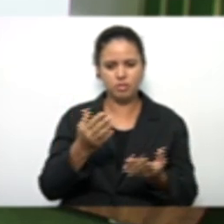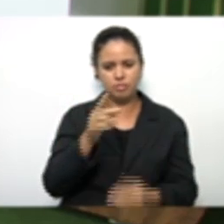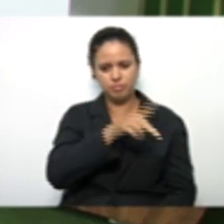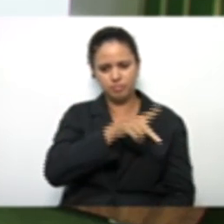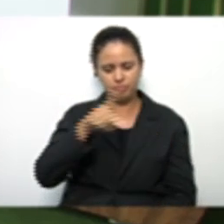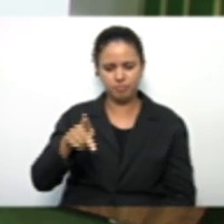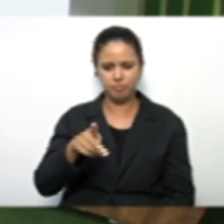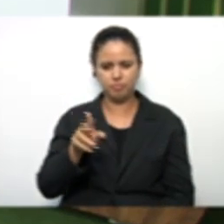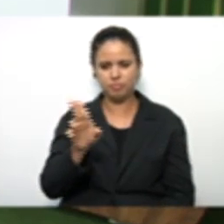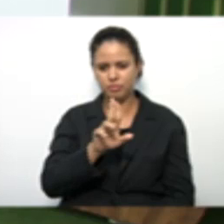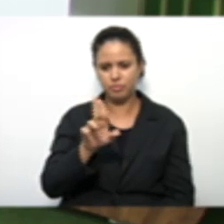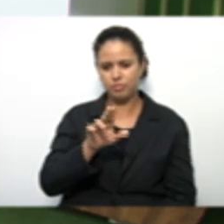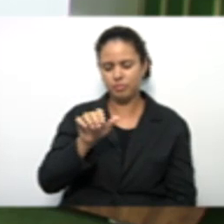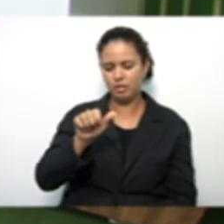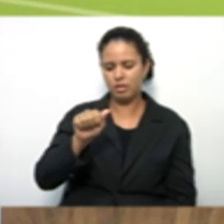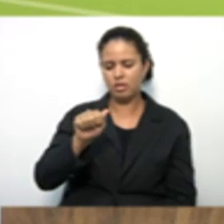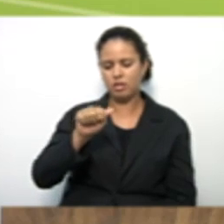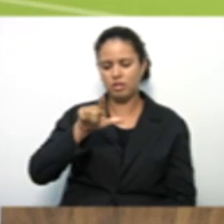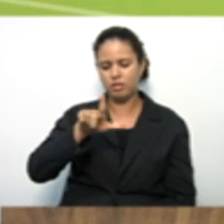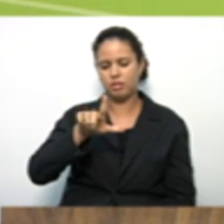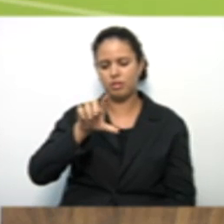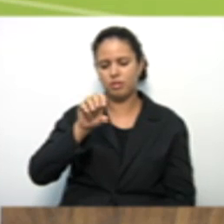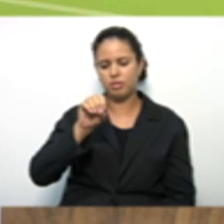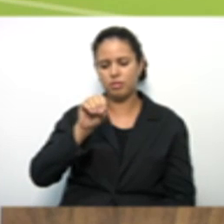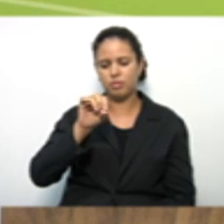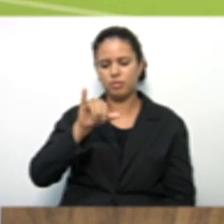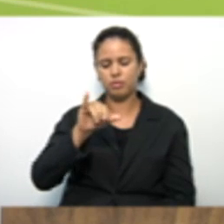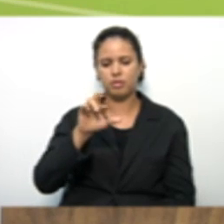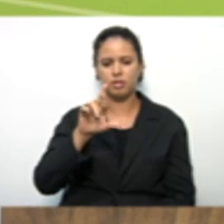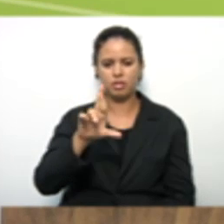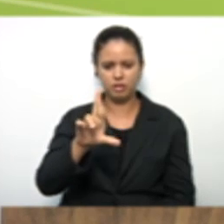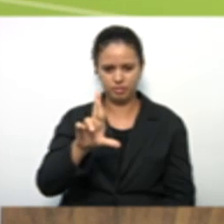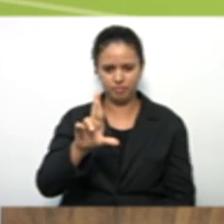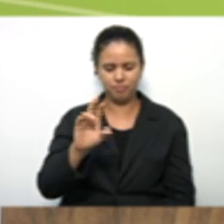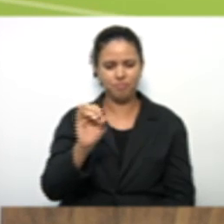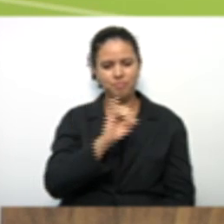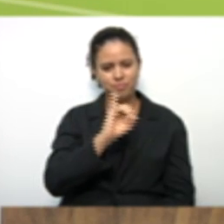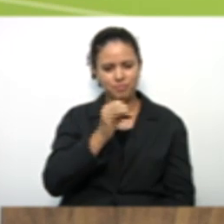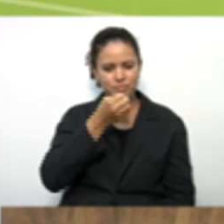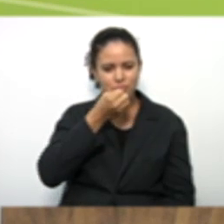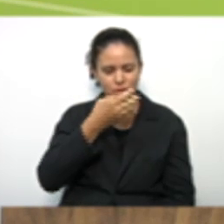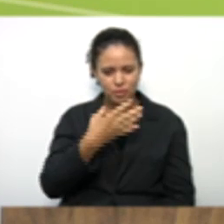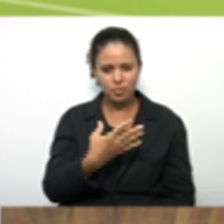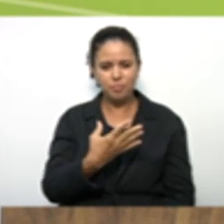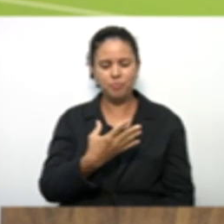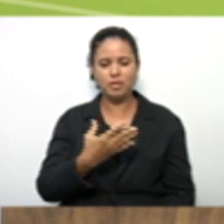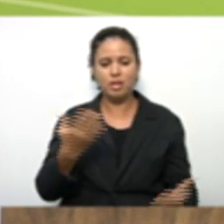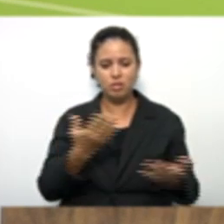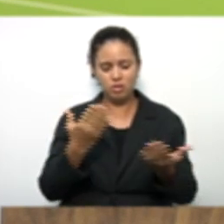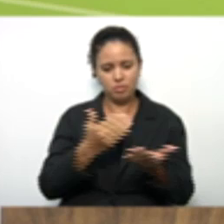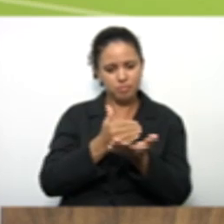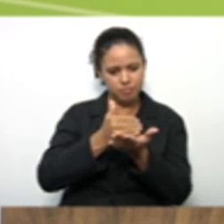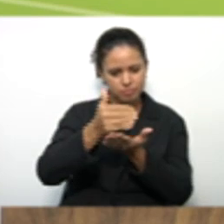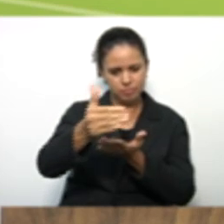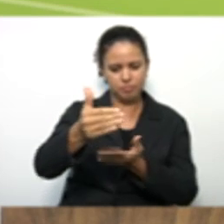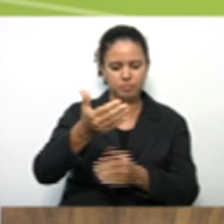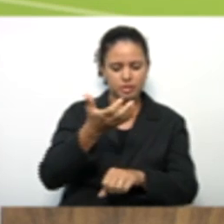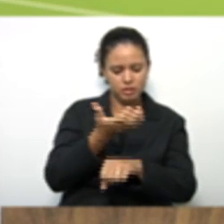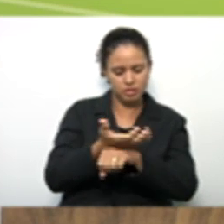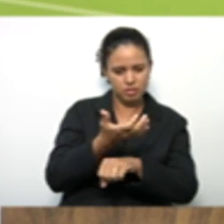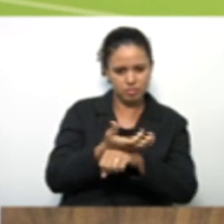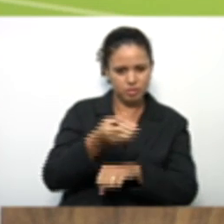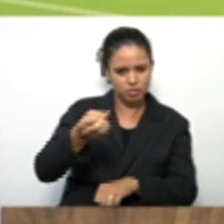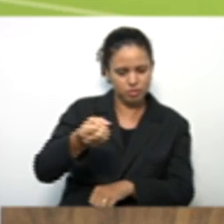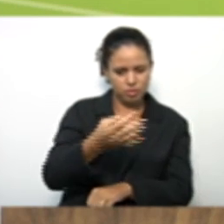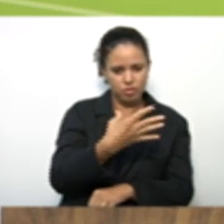Aloir. Exatamente, professoras. Olá, queridos alunos, professores. Estaremos aqui nessa disciplina, iniciando essa disciplina de contabilidade no